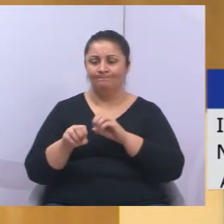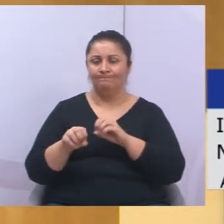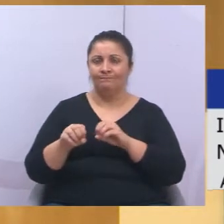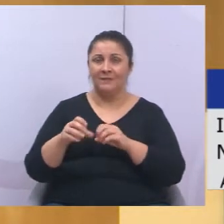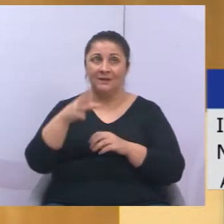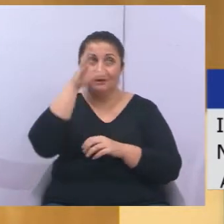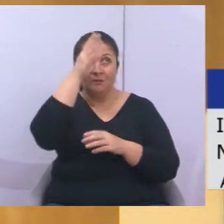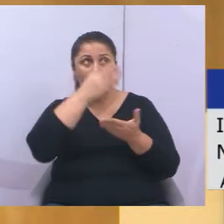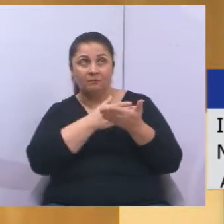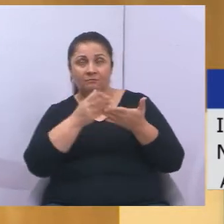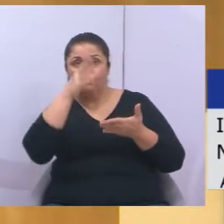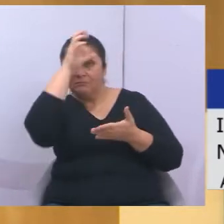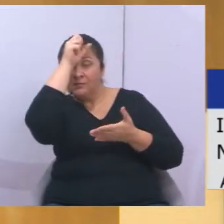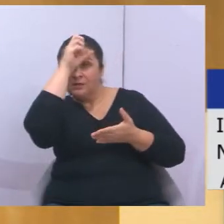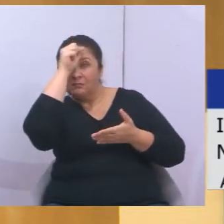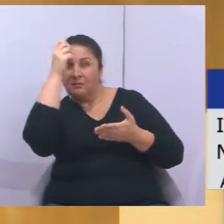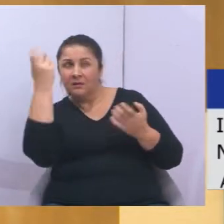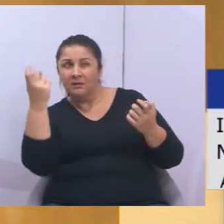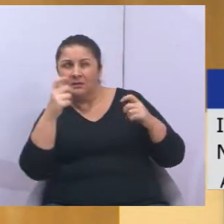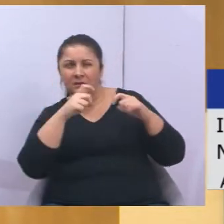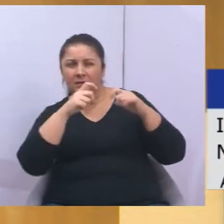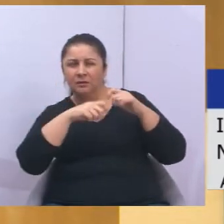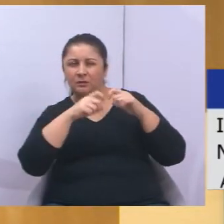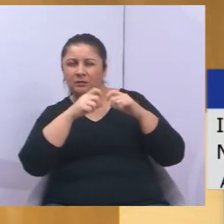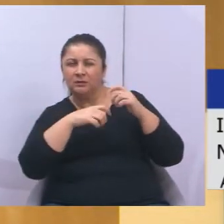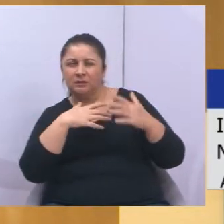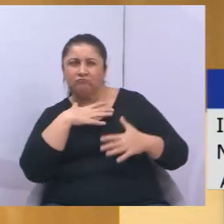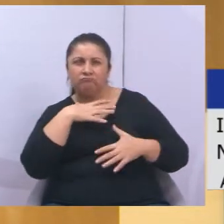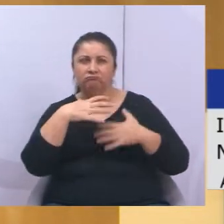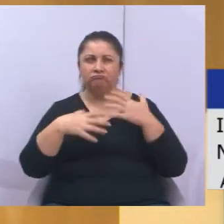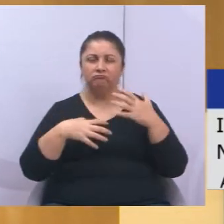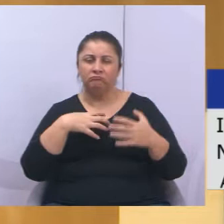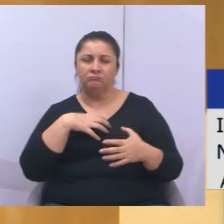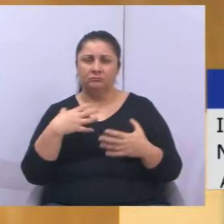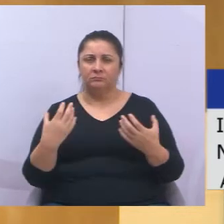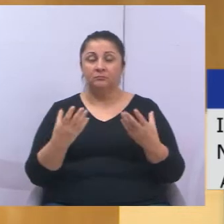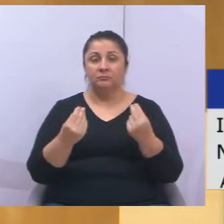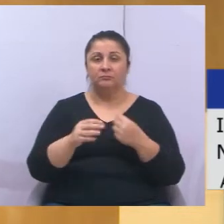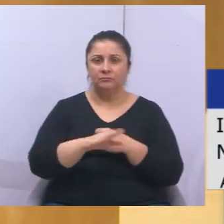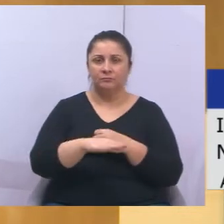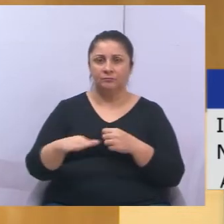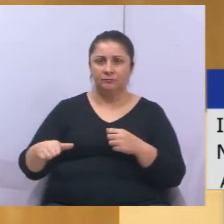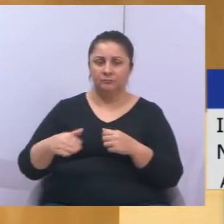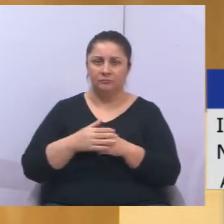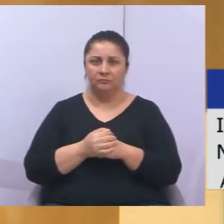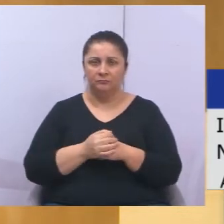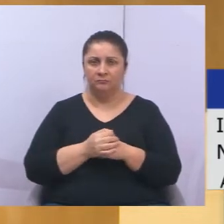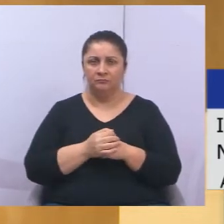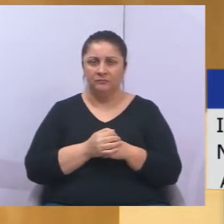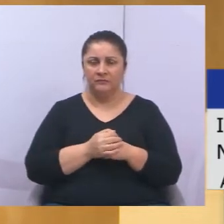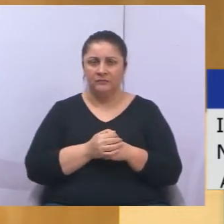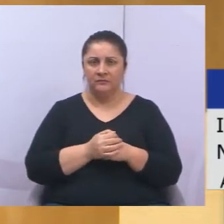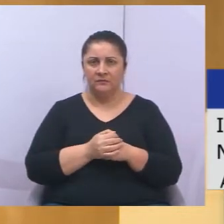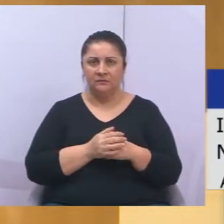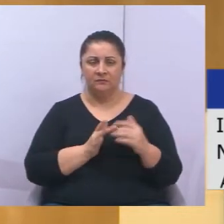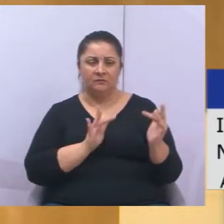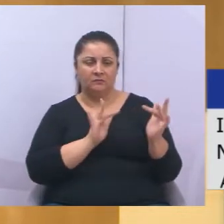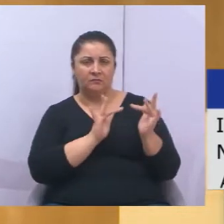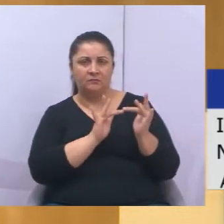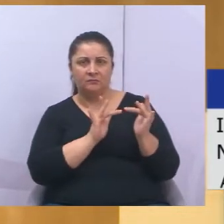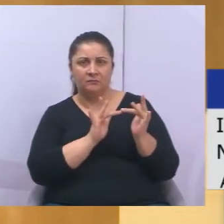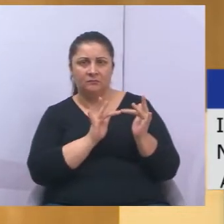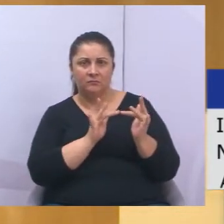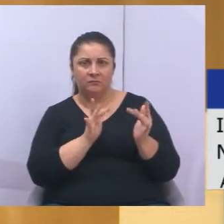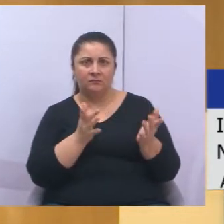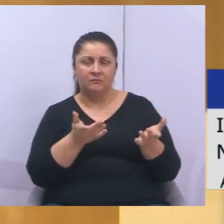precoce. Muitas crianças, hoje em dia, estão expostas às